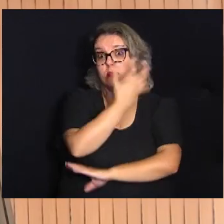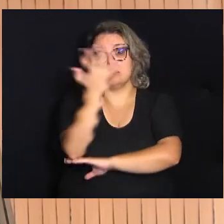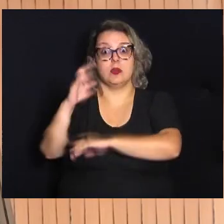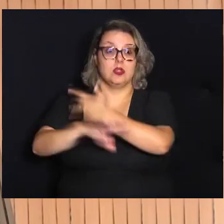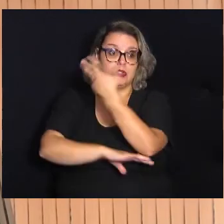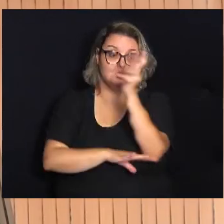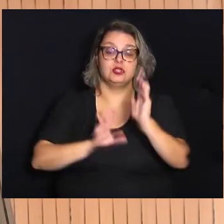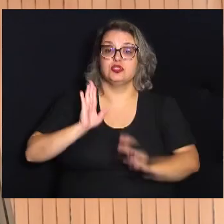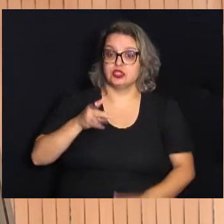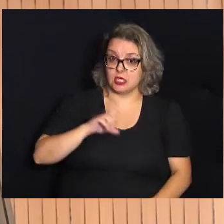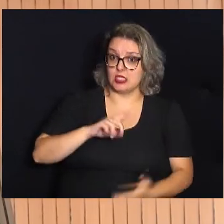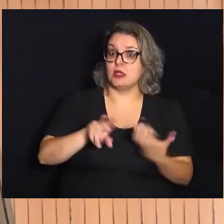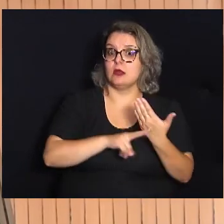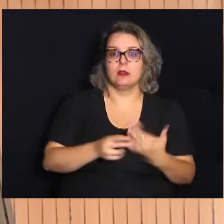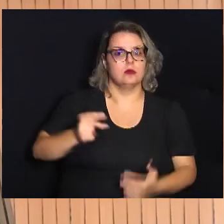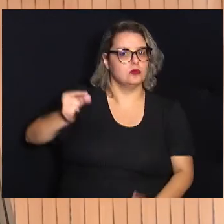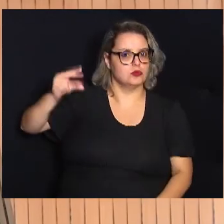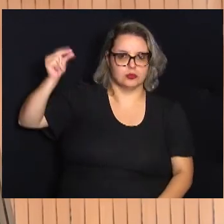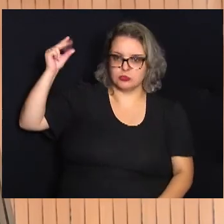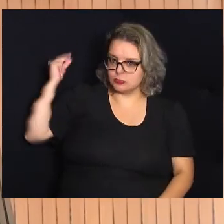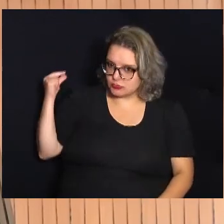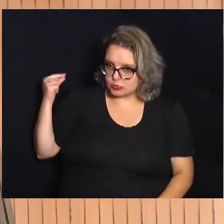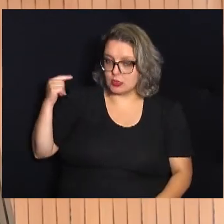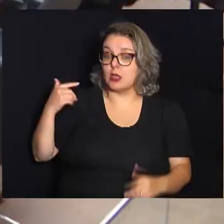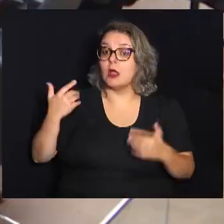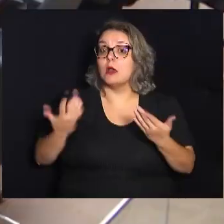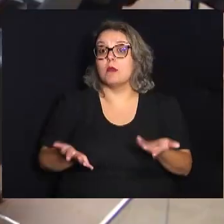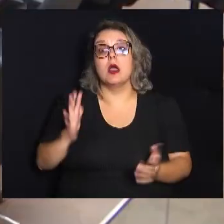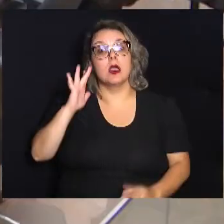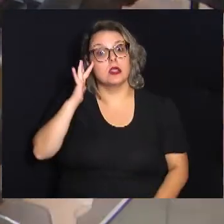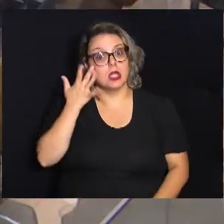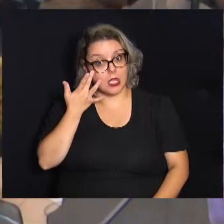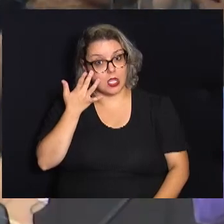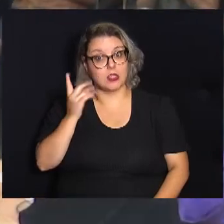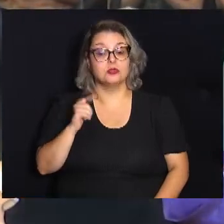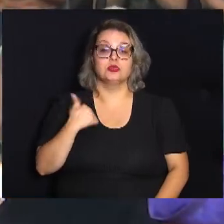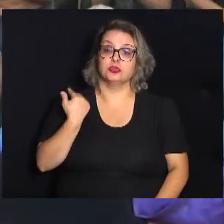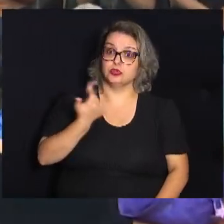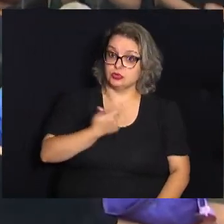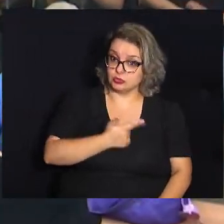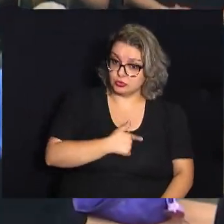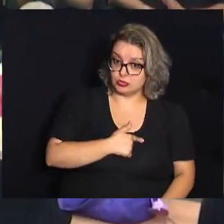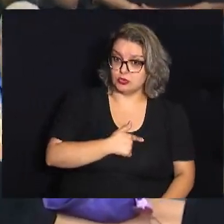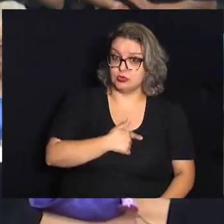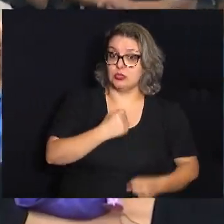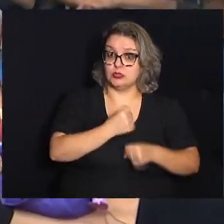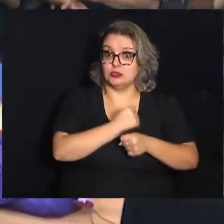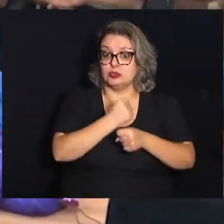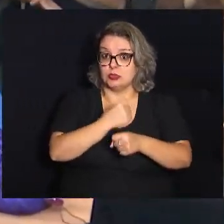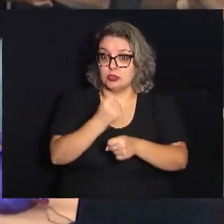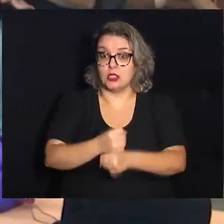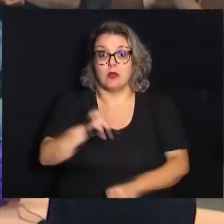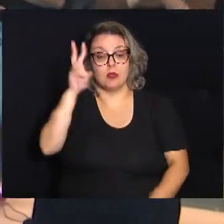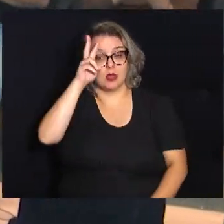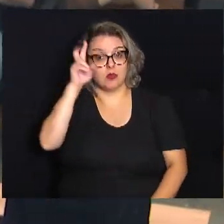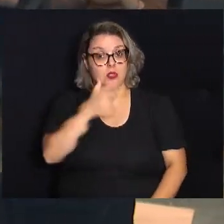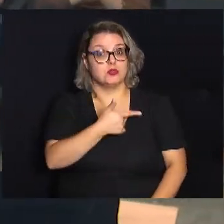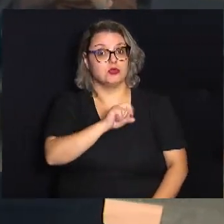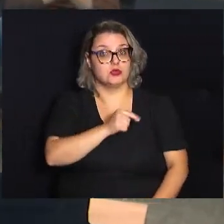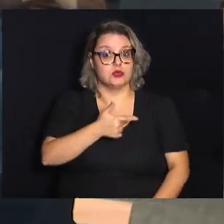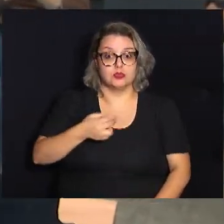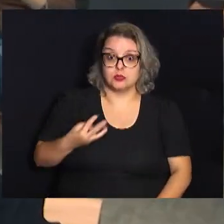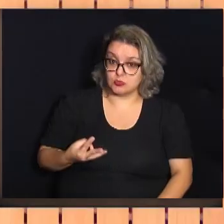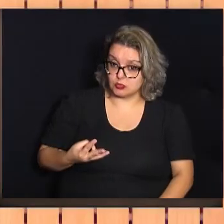arvoredos seculares, impossível replantar. A reunião contou com a presença dos alunos da Escola Estadual